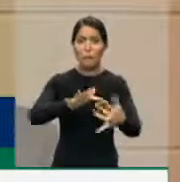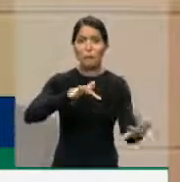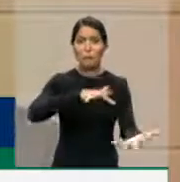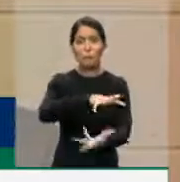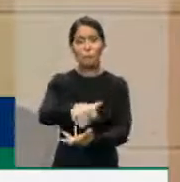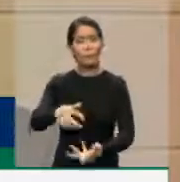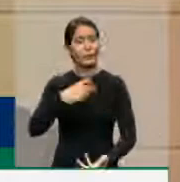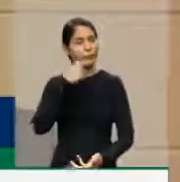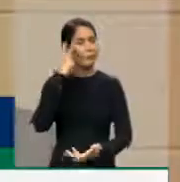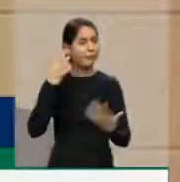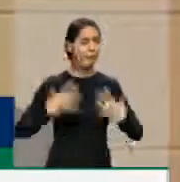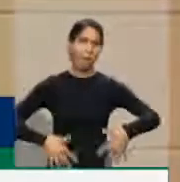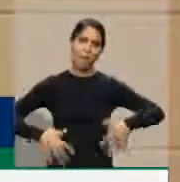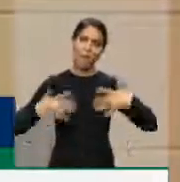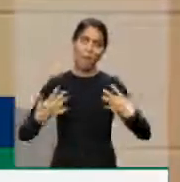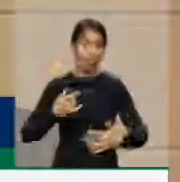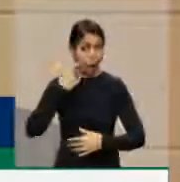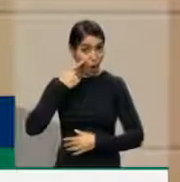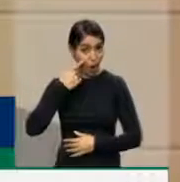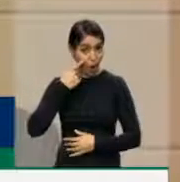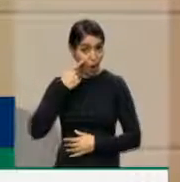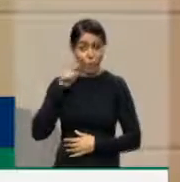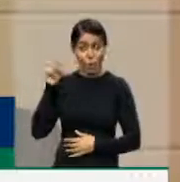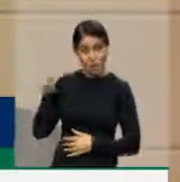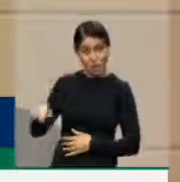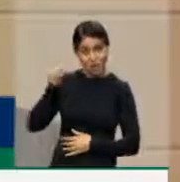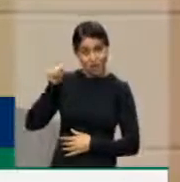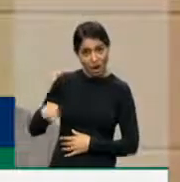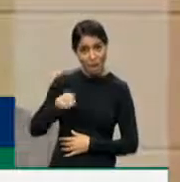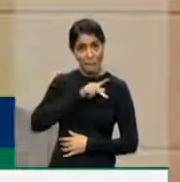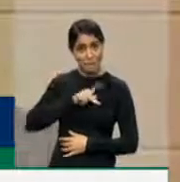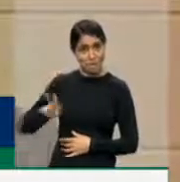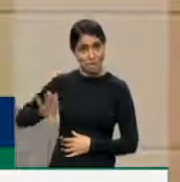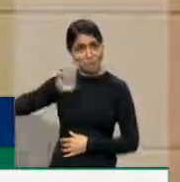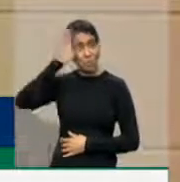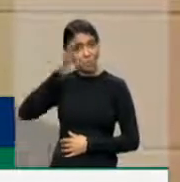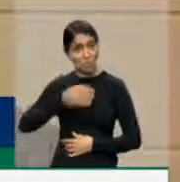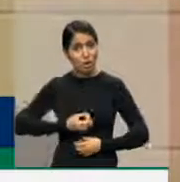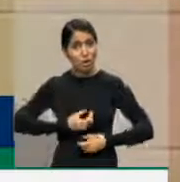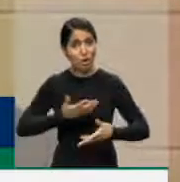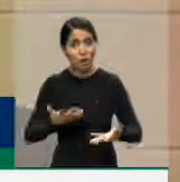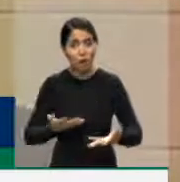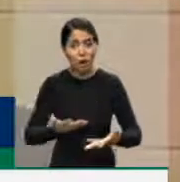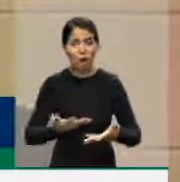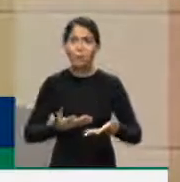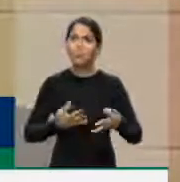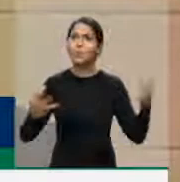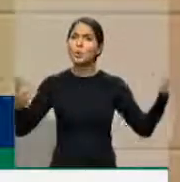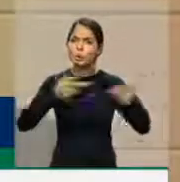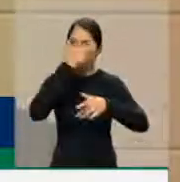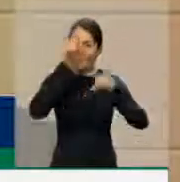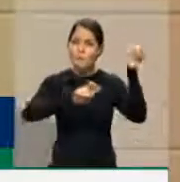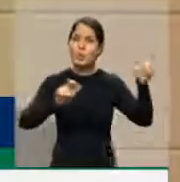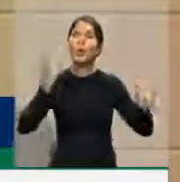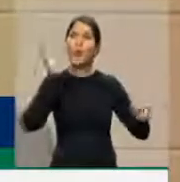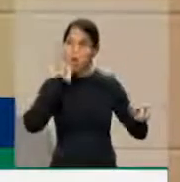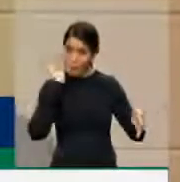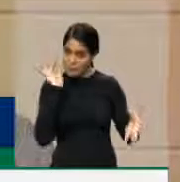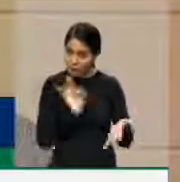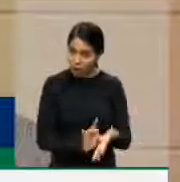por exemplo, o que ele disse e que causou a perplexidade de qualquer um que conheça a realidade